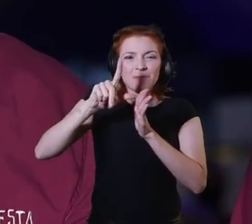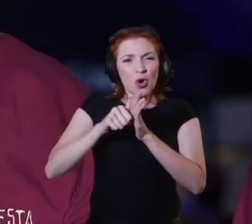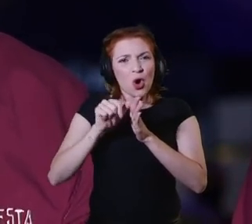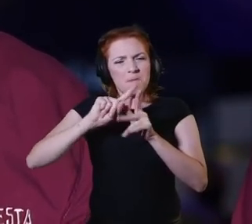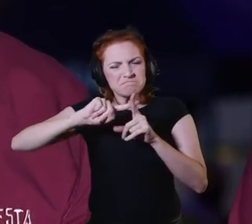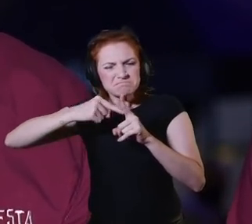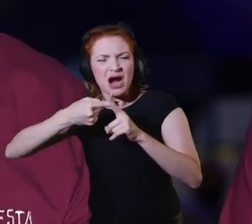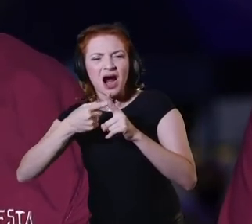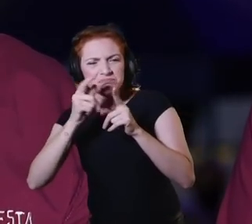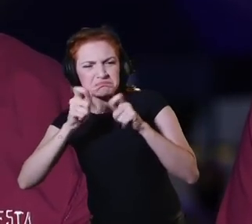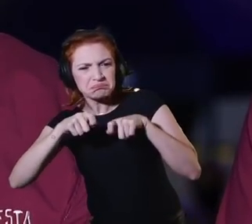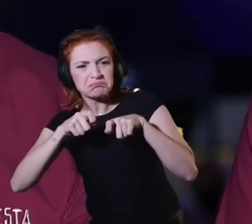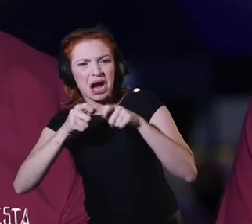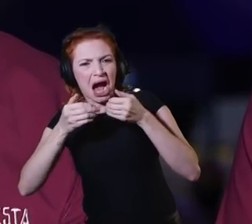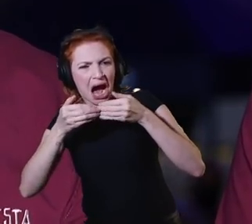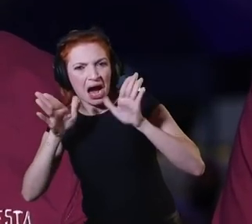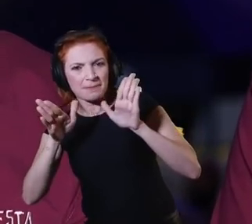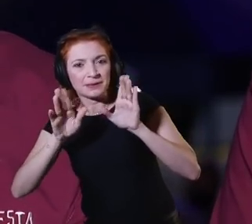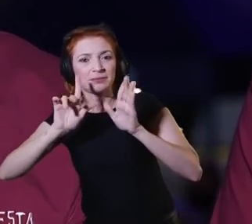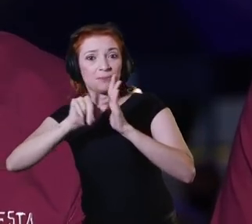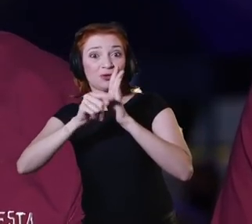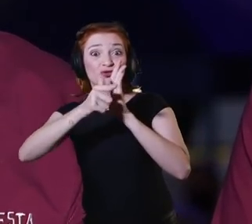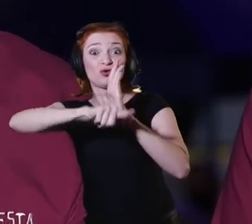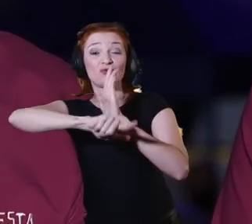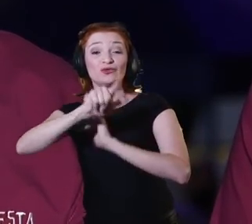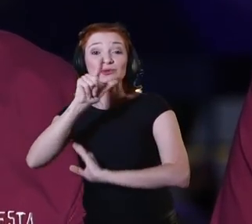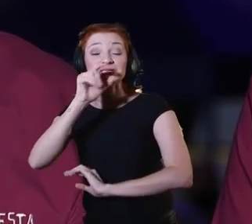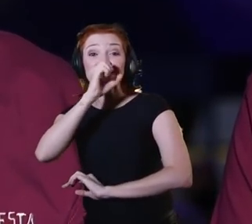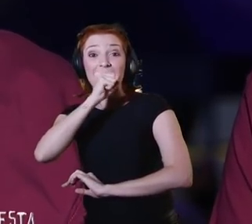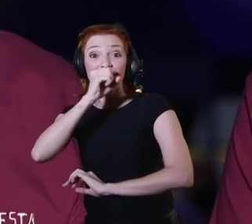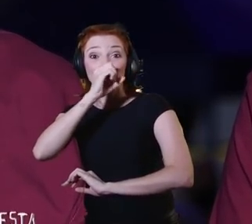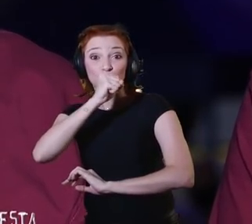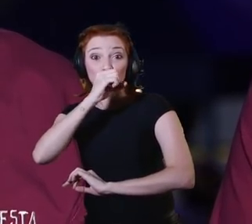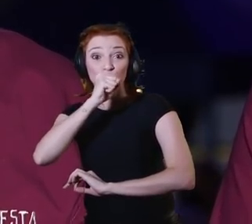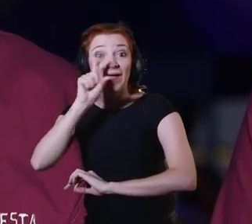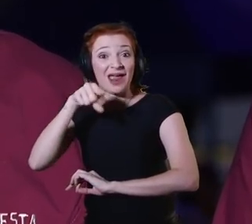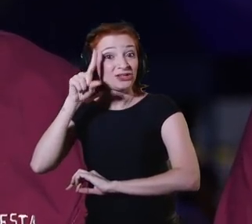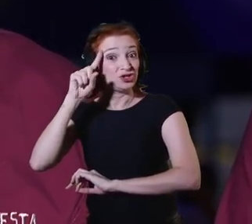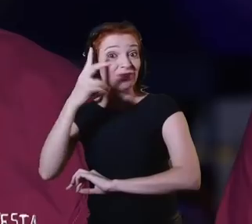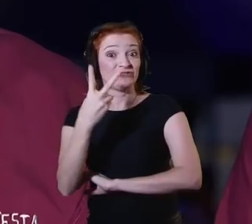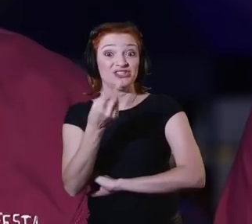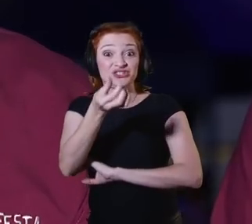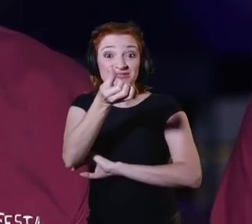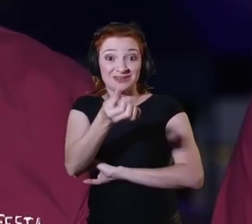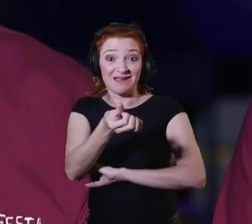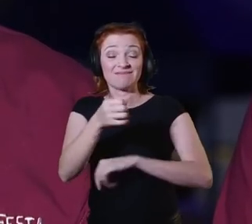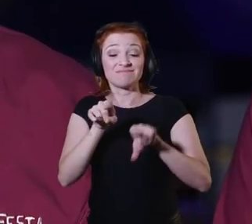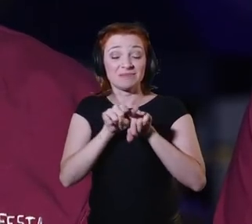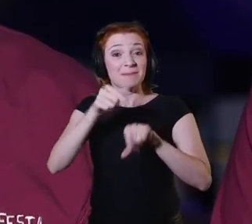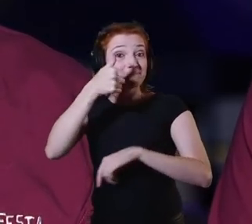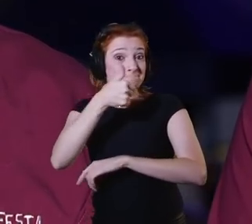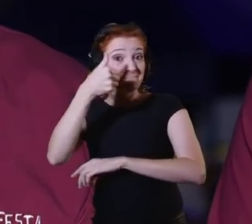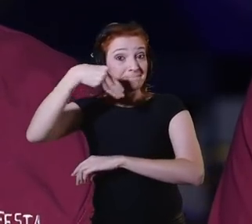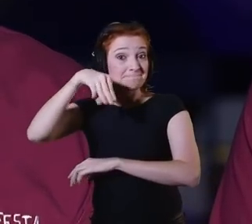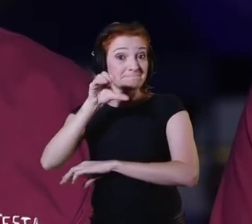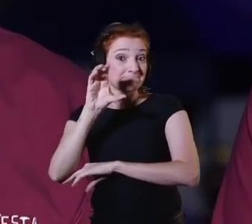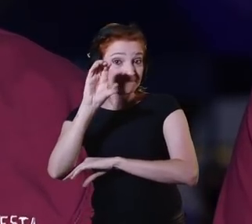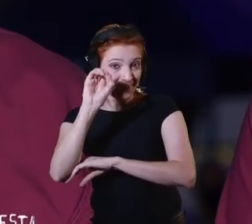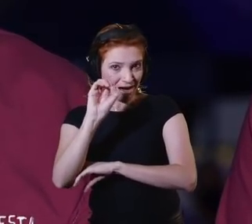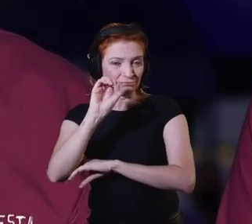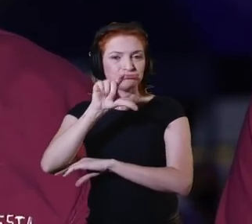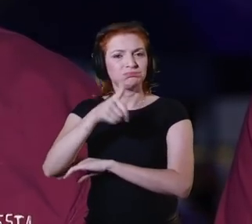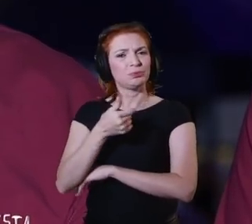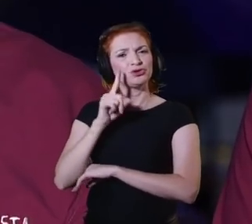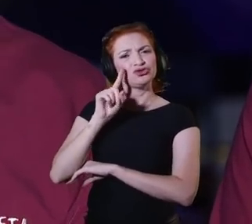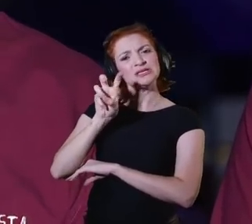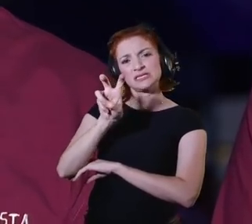intermediário. Teremos no próximo sábado, está marcado dia 26, dia 1º de março e 5, que é o último, dia